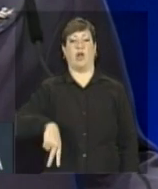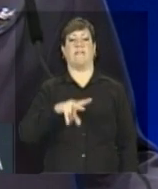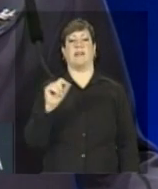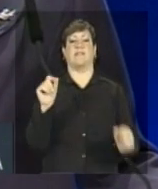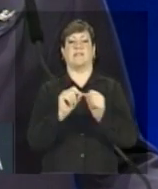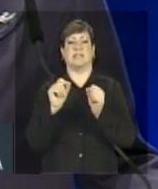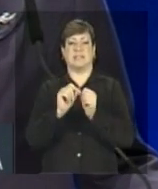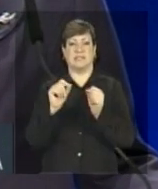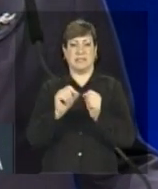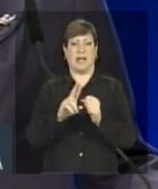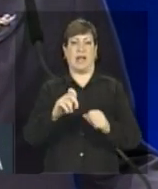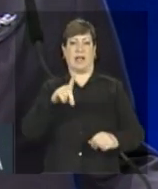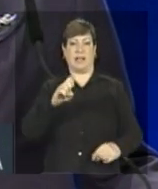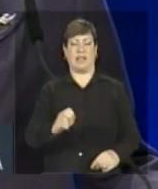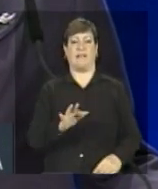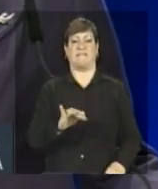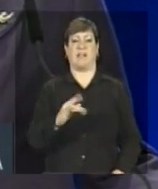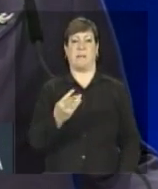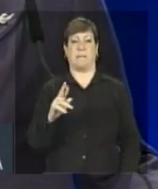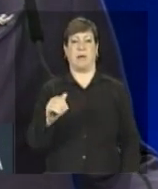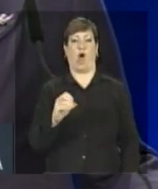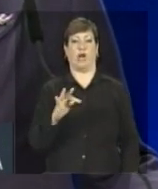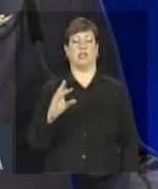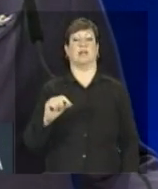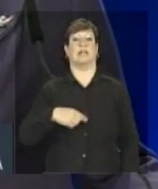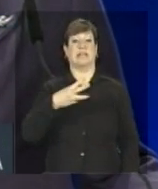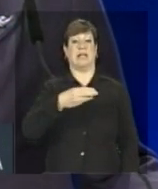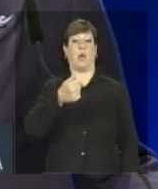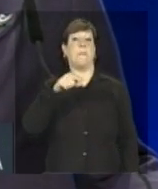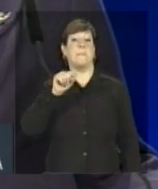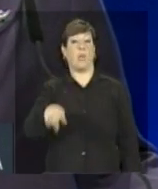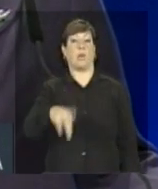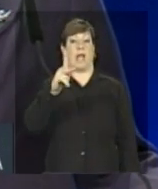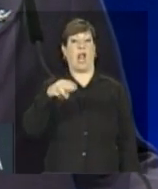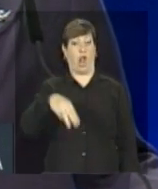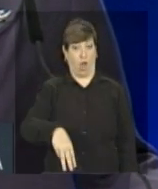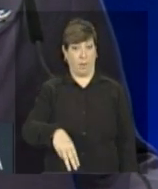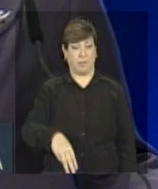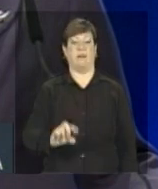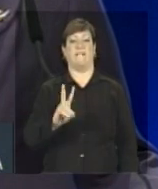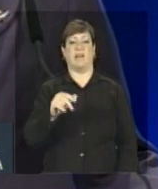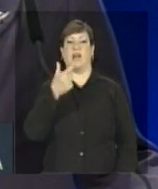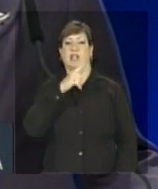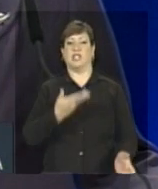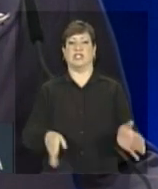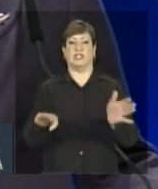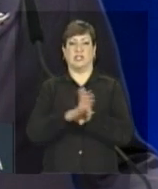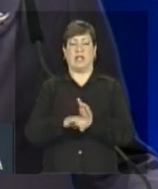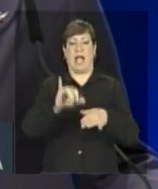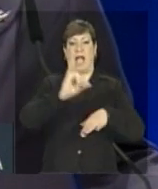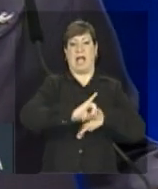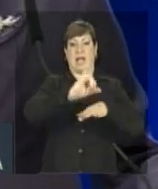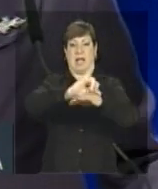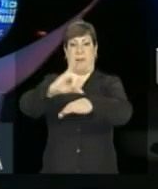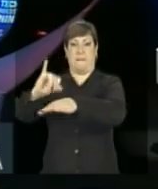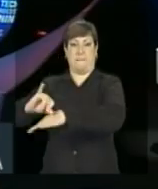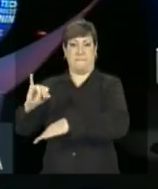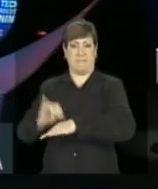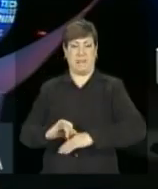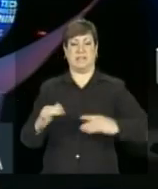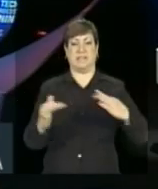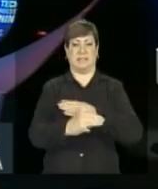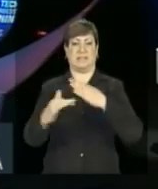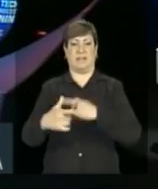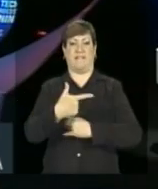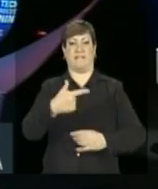ativaremos uma rede de fibra ótica de 31 mil quilômetros, que chegará às capitais de nossos